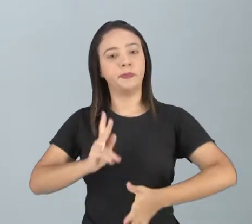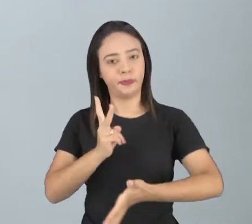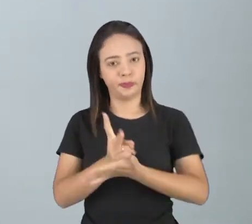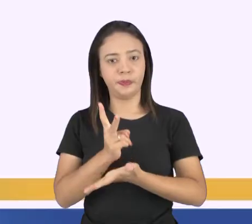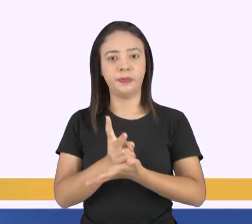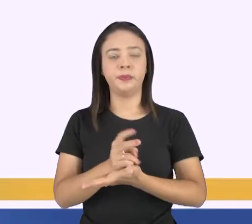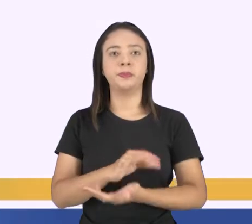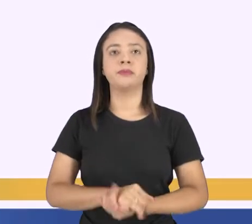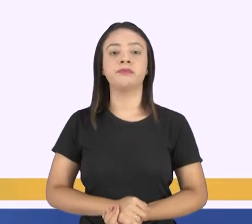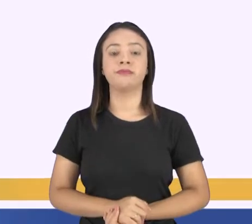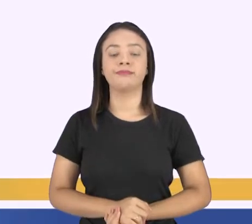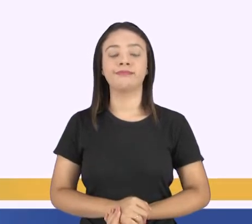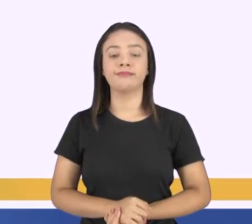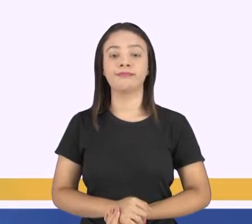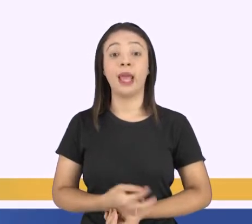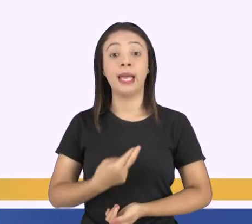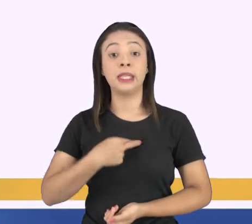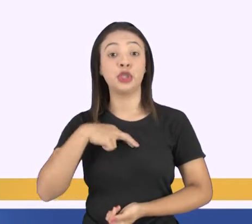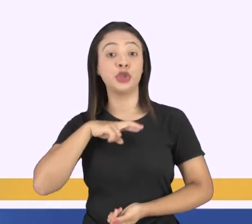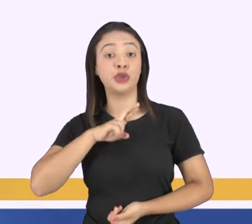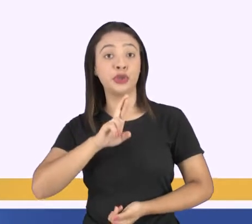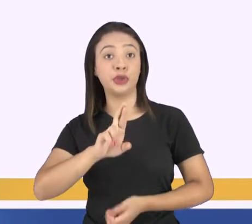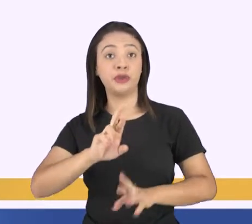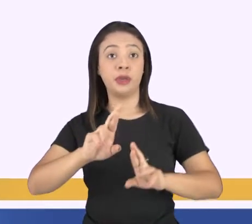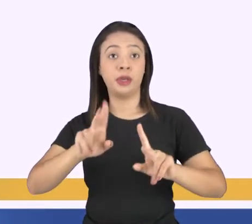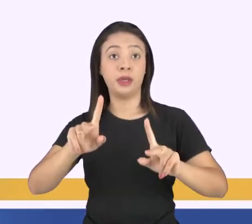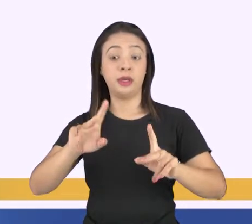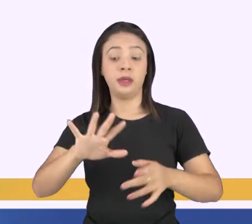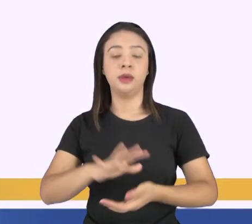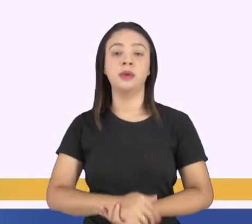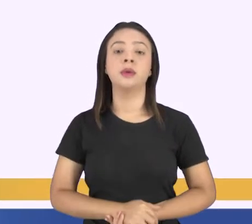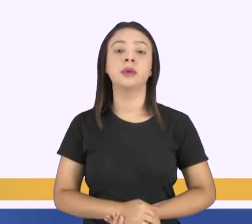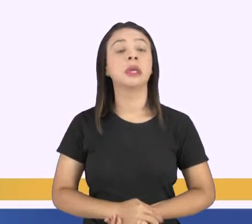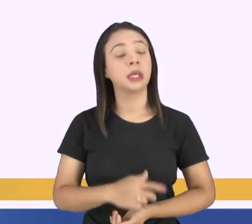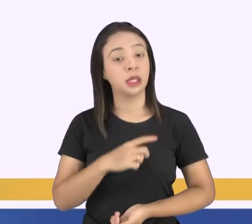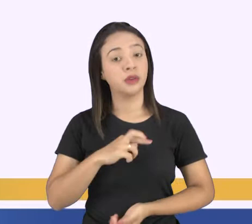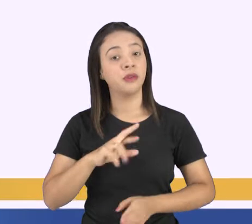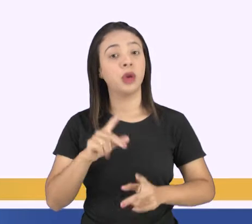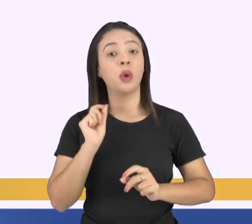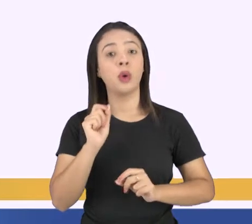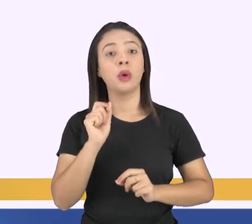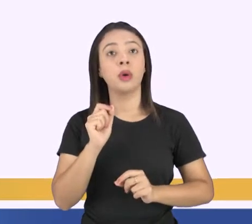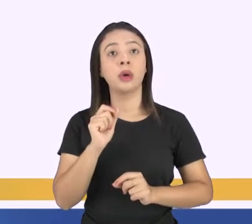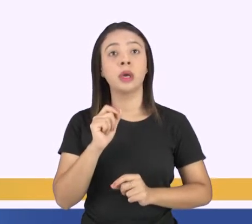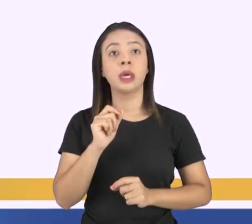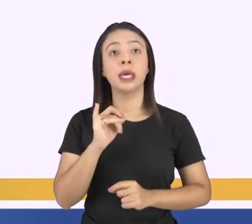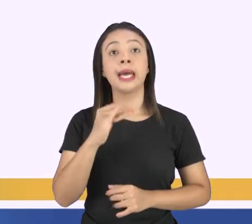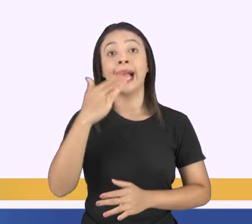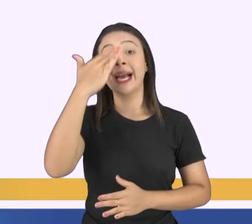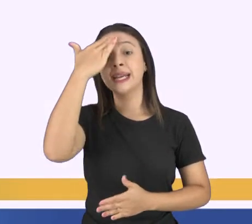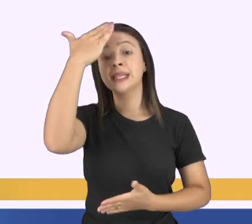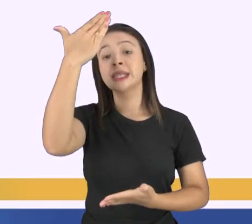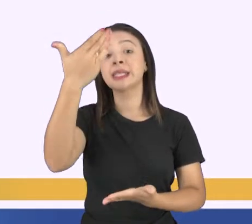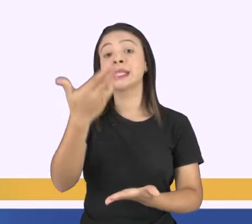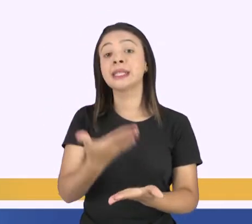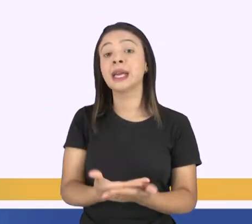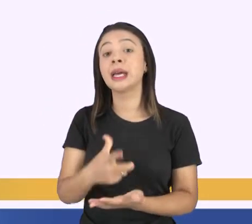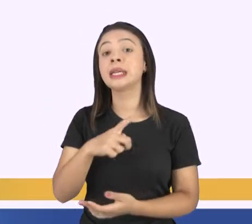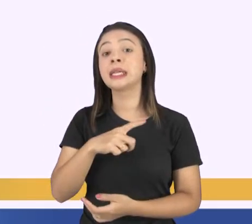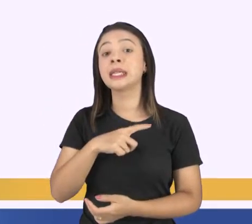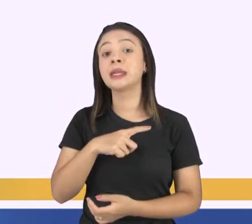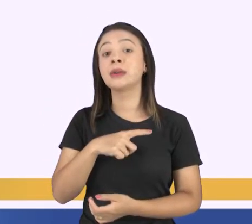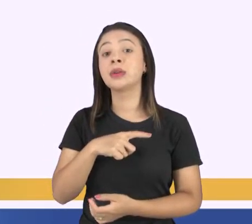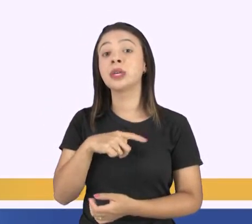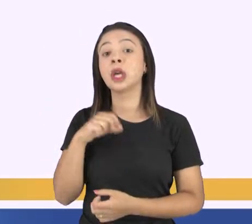bom? Já a religião, ela vai ter algumas coisas que são bem distintas. Por exemplo, crença na existência de um poder